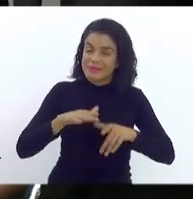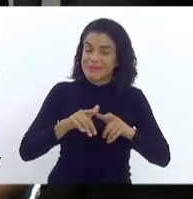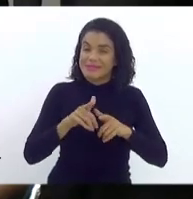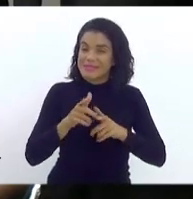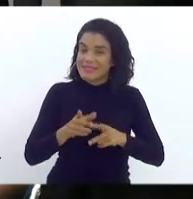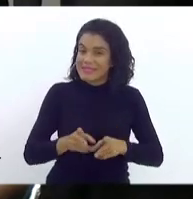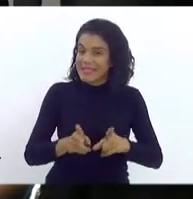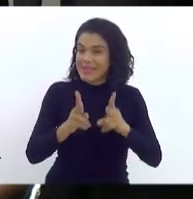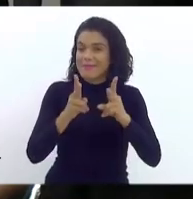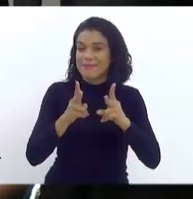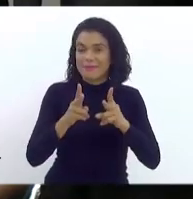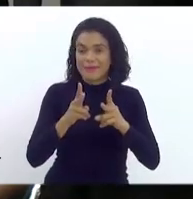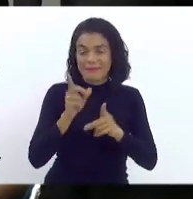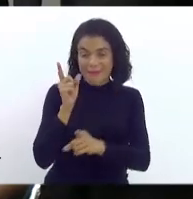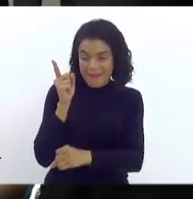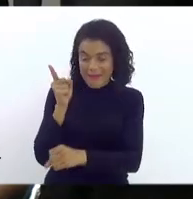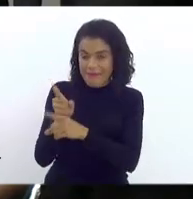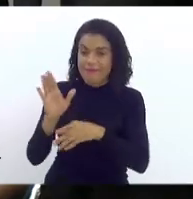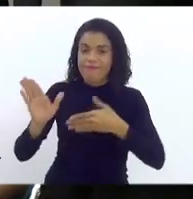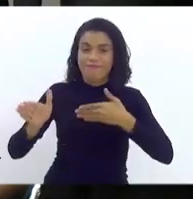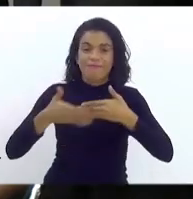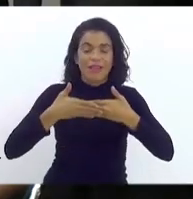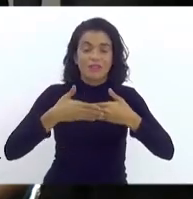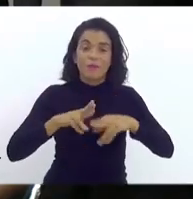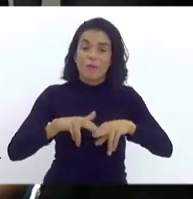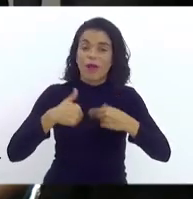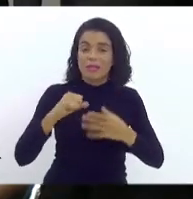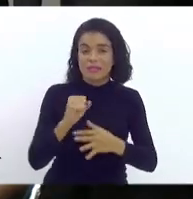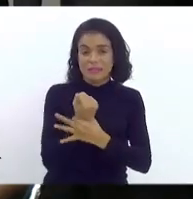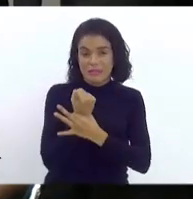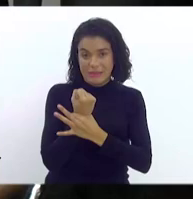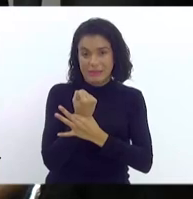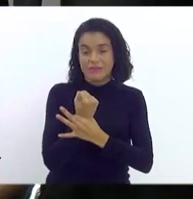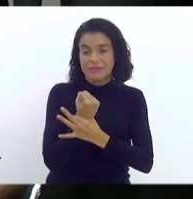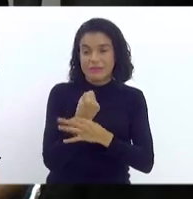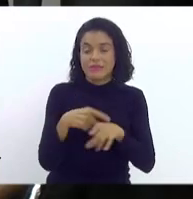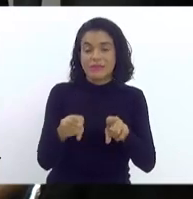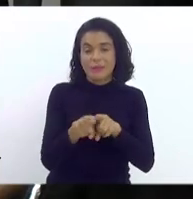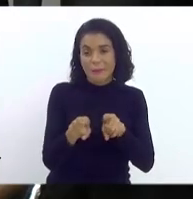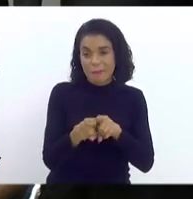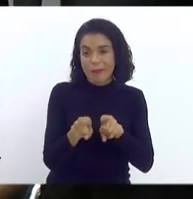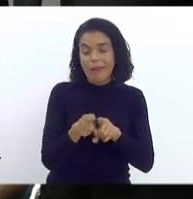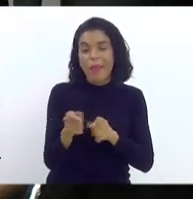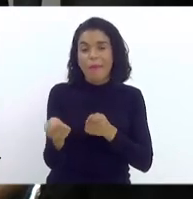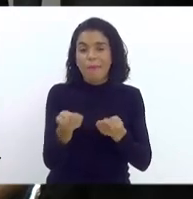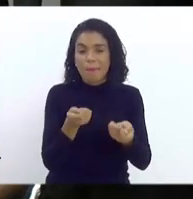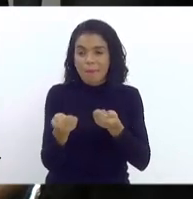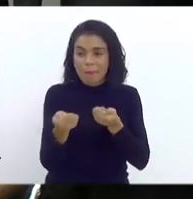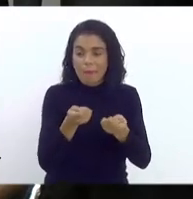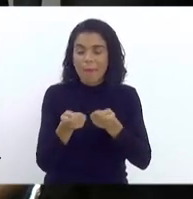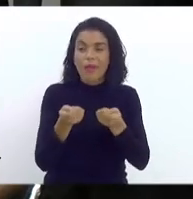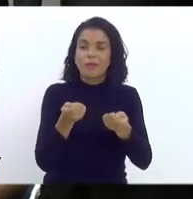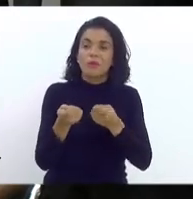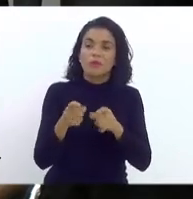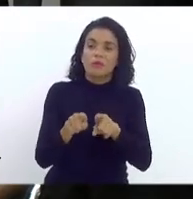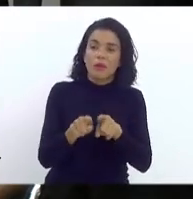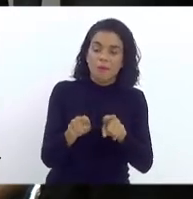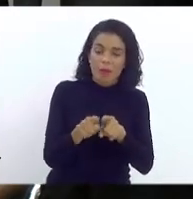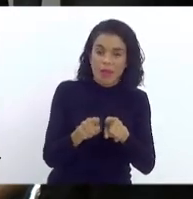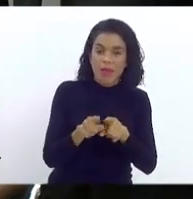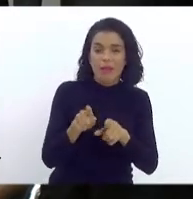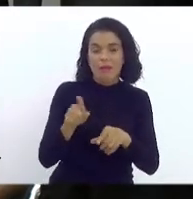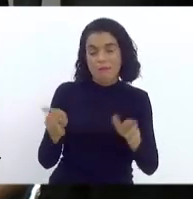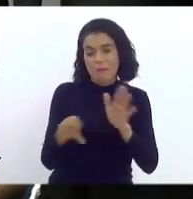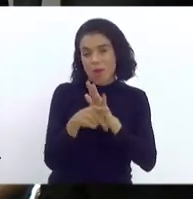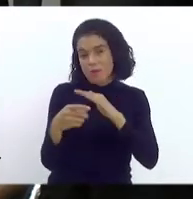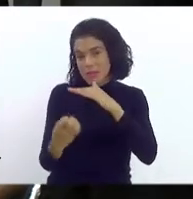o que a gente identifica e fecha é por uma questão de segurança. Existem manipulações do nosso sistema de distribuição dos ativos da